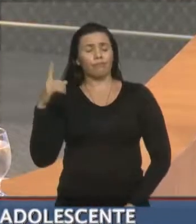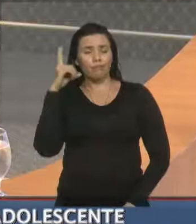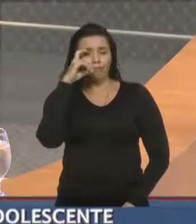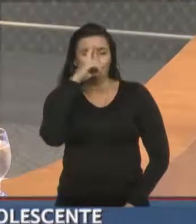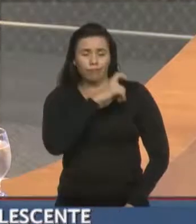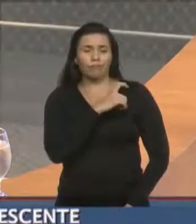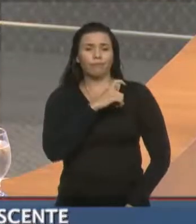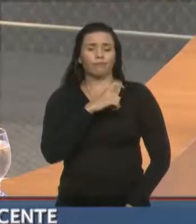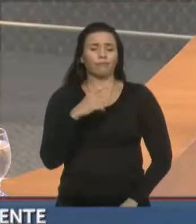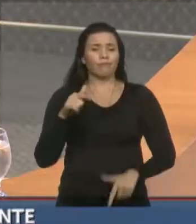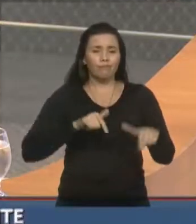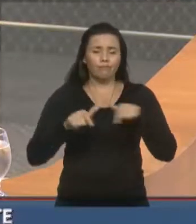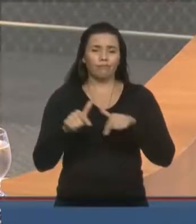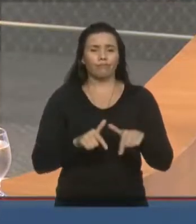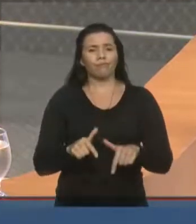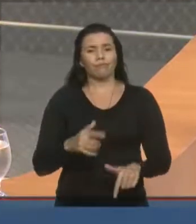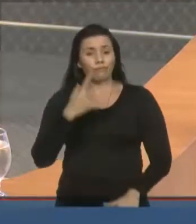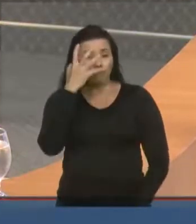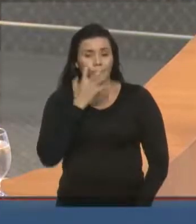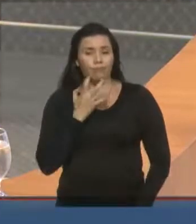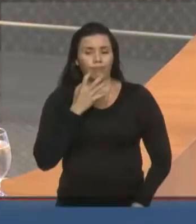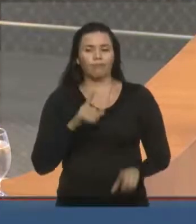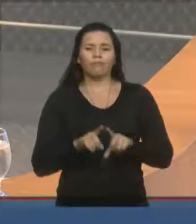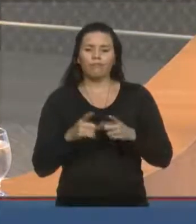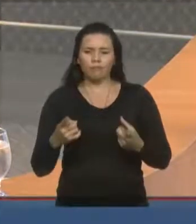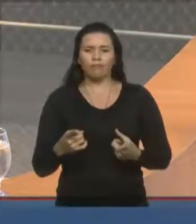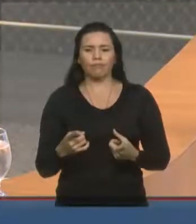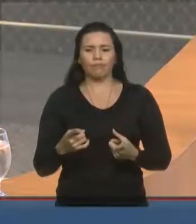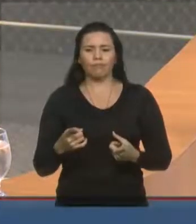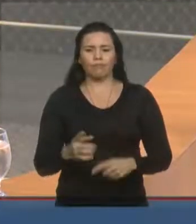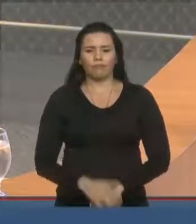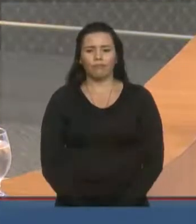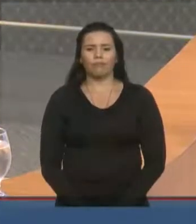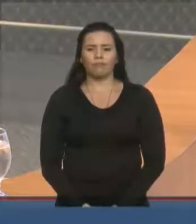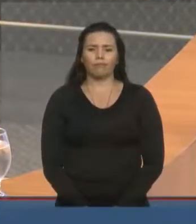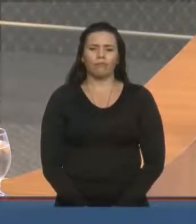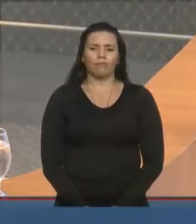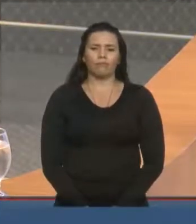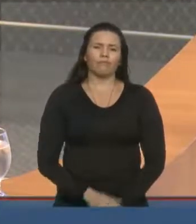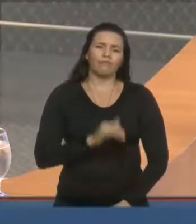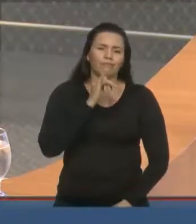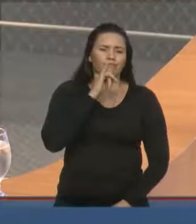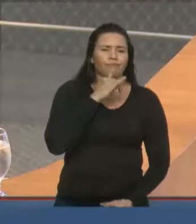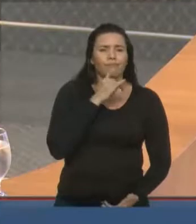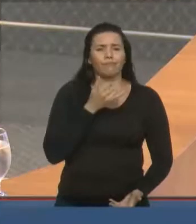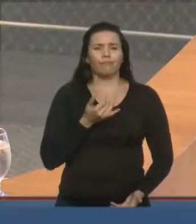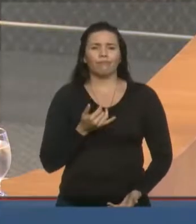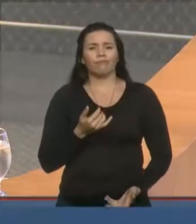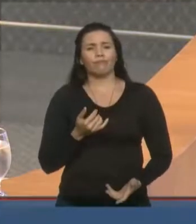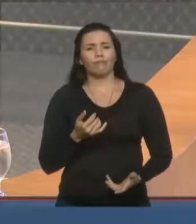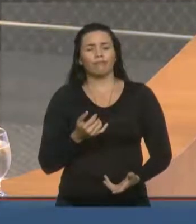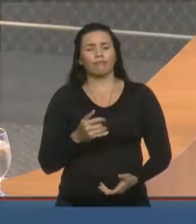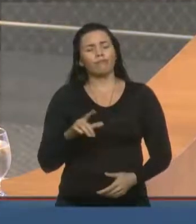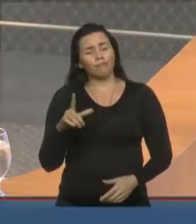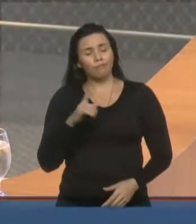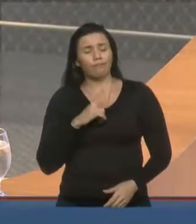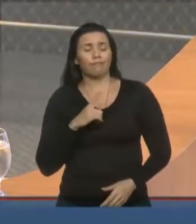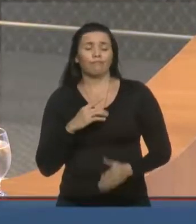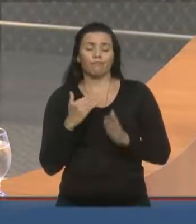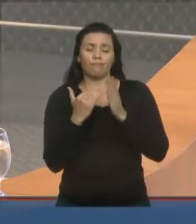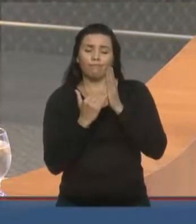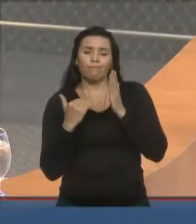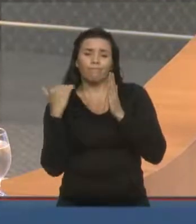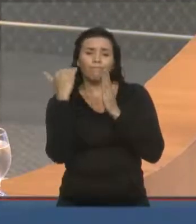infelizmente, vem sendo muito acionado e, claro, precisa ser mais acionado porque,